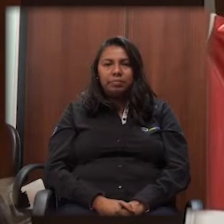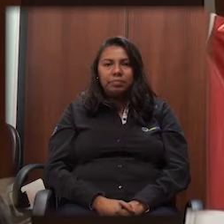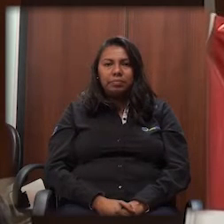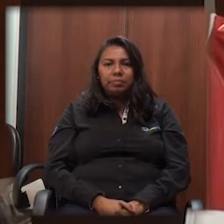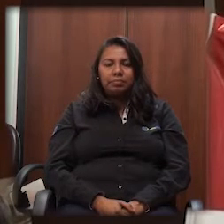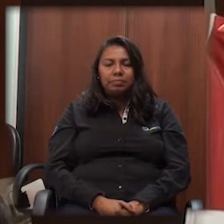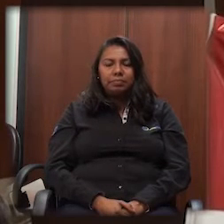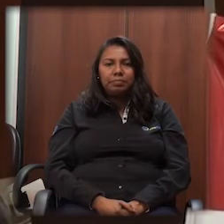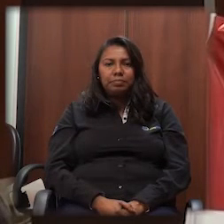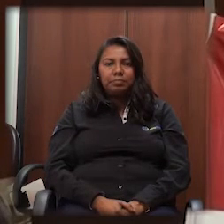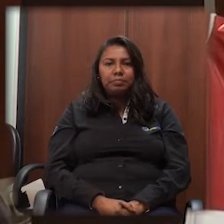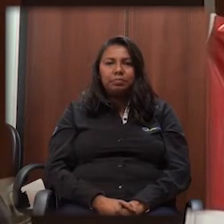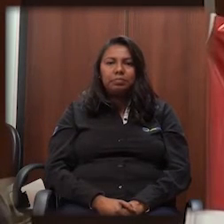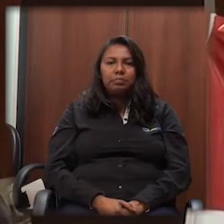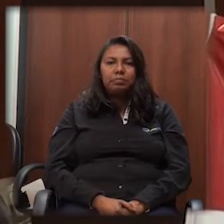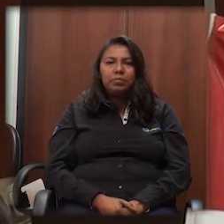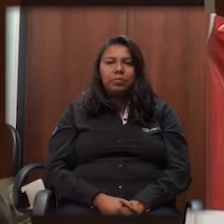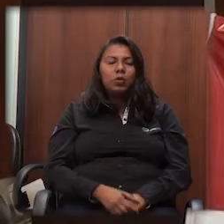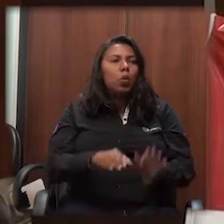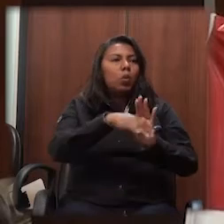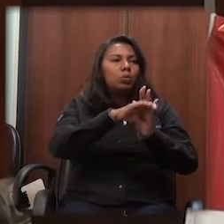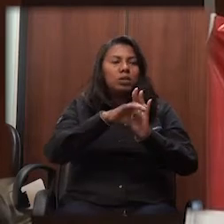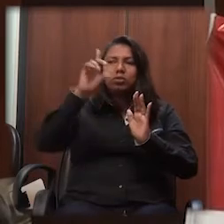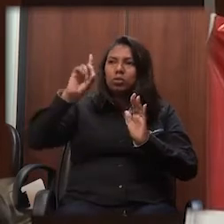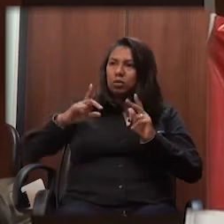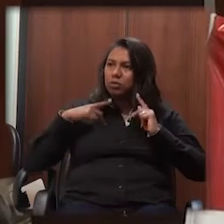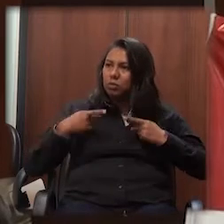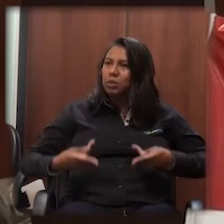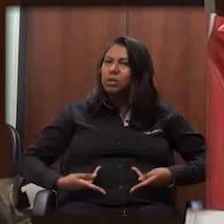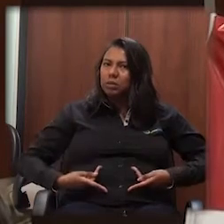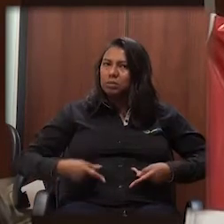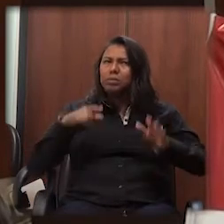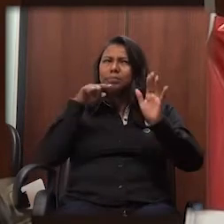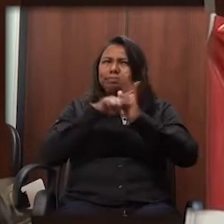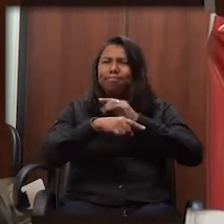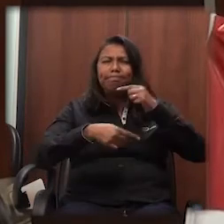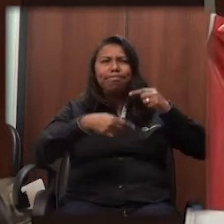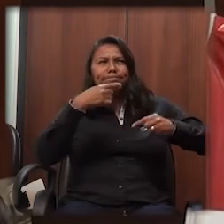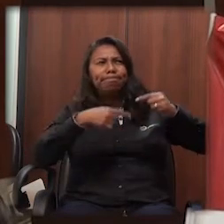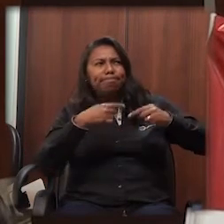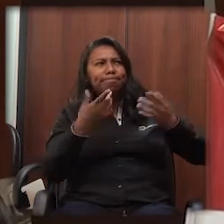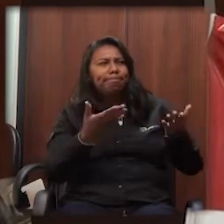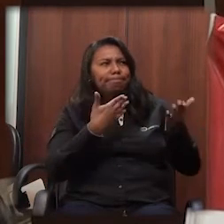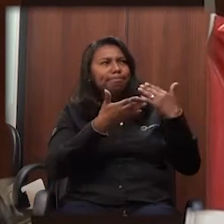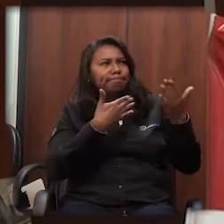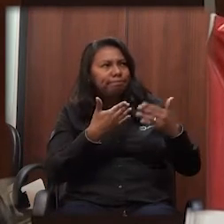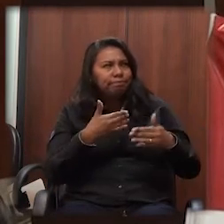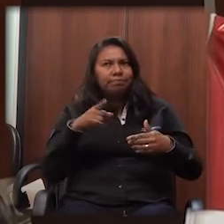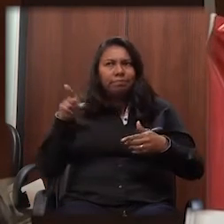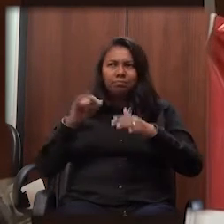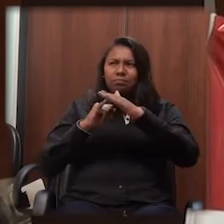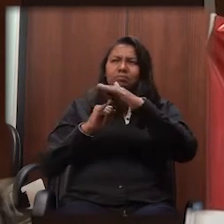A concepção oficial de direitos humanos, né? Foi uma pergunta muito debatida entre nós, que a gente queria saber se as instituições tinham